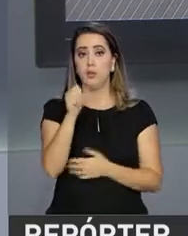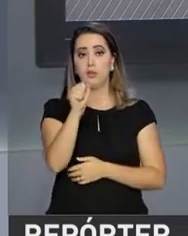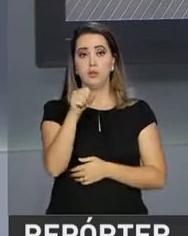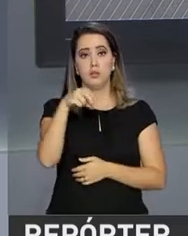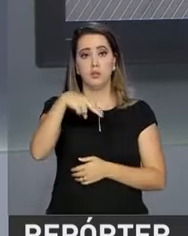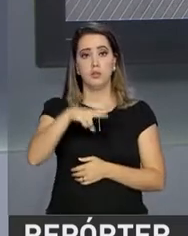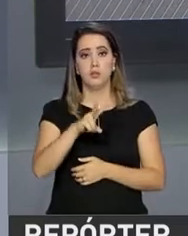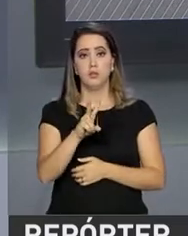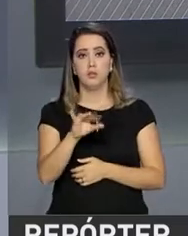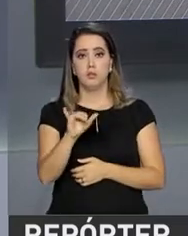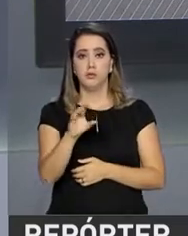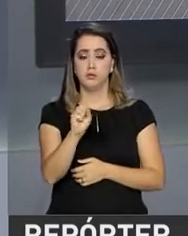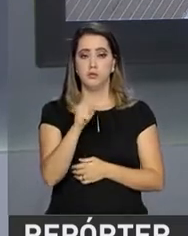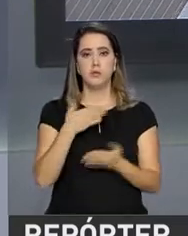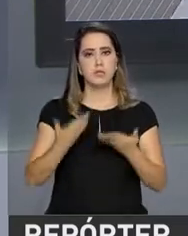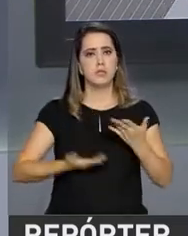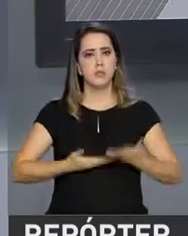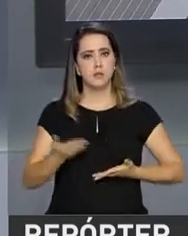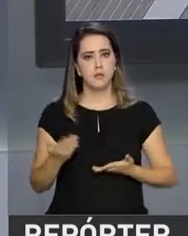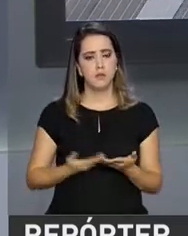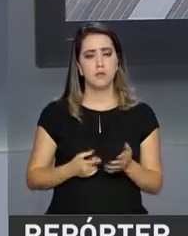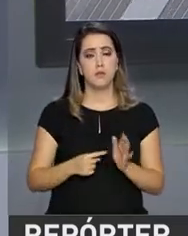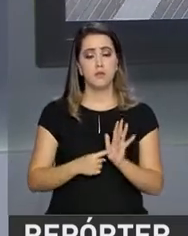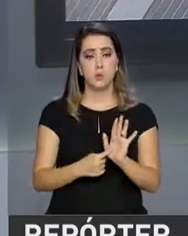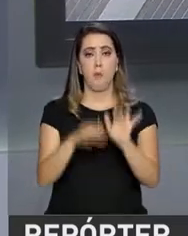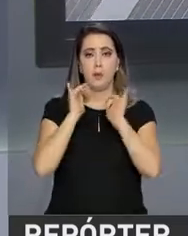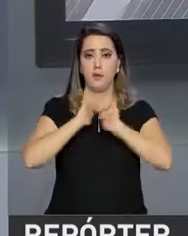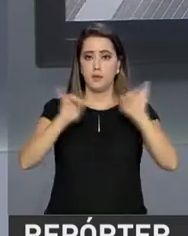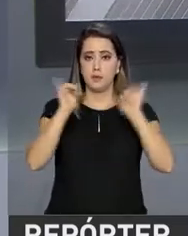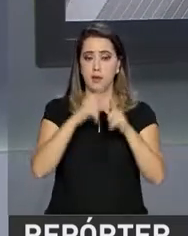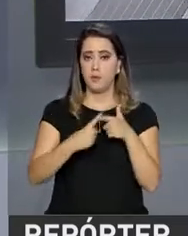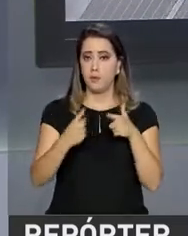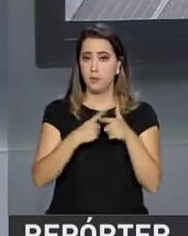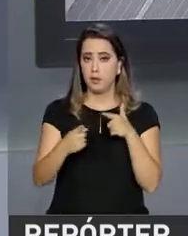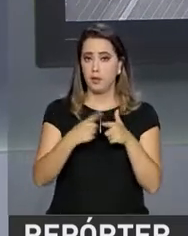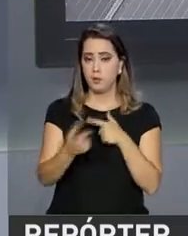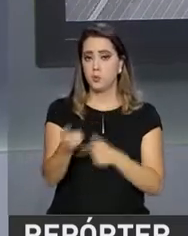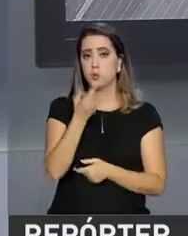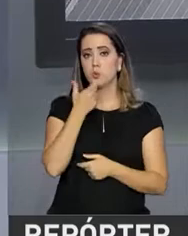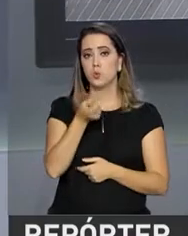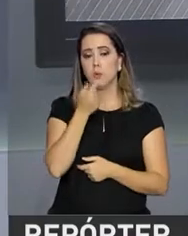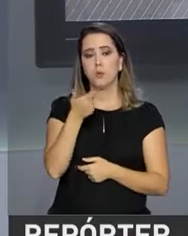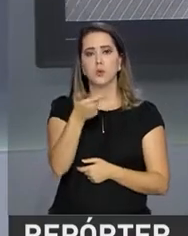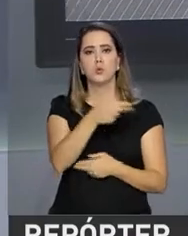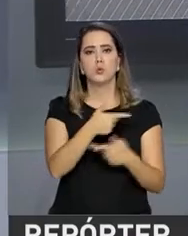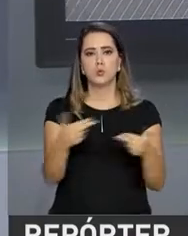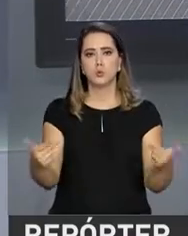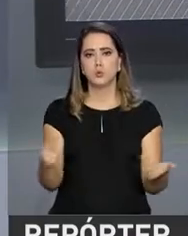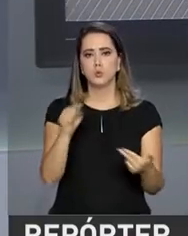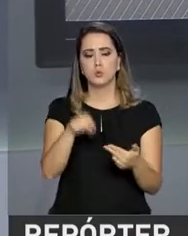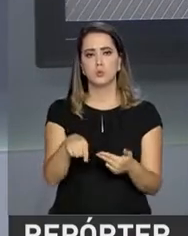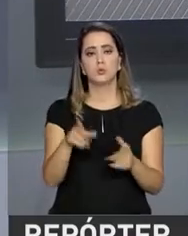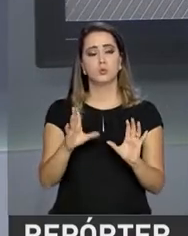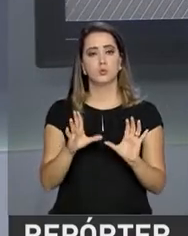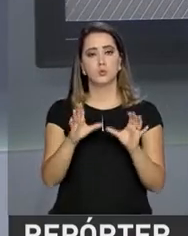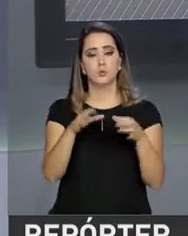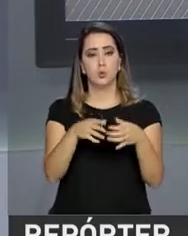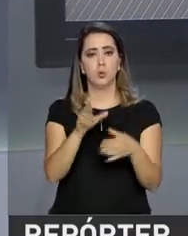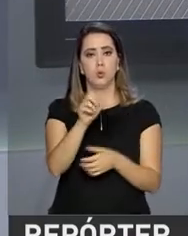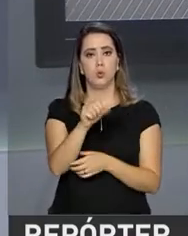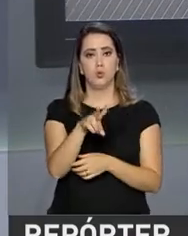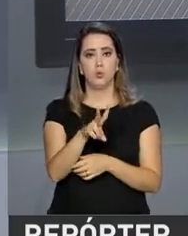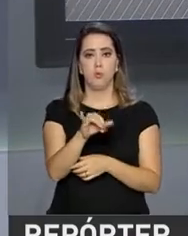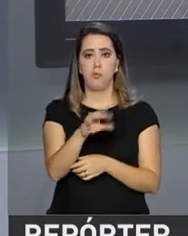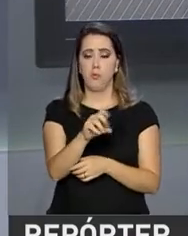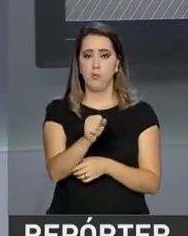para que a população notifique reações adversas causadas por medicamentos e outros produtos relacionados à agência como